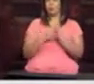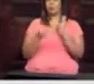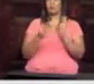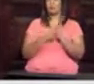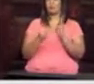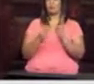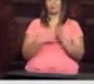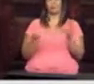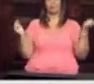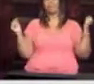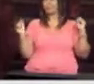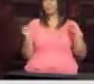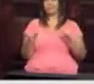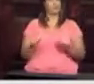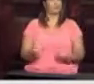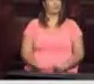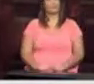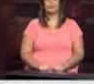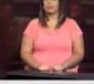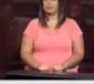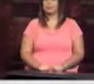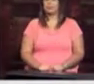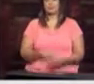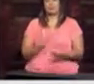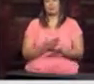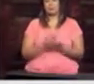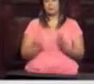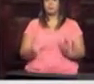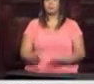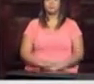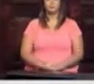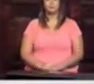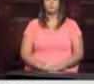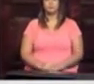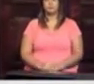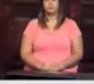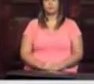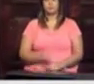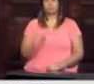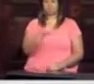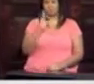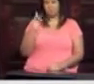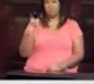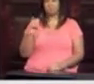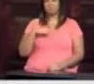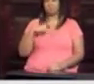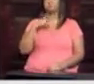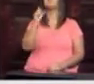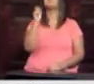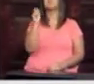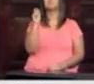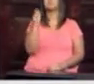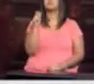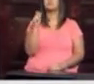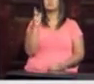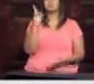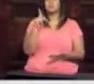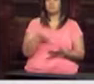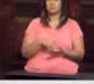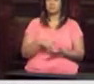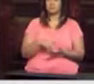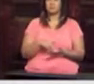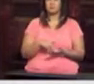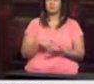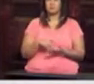faliu, esse modelo acabou. E o que a Cidade de Deus tem lá hoje é, na verdadeira,